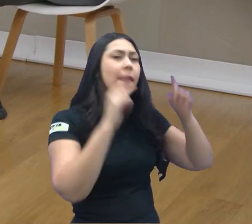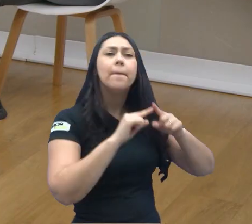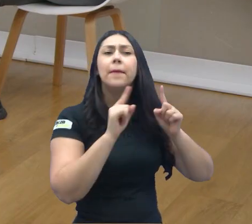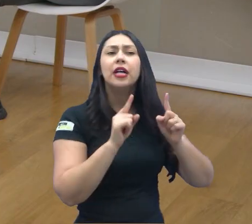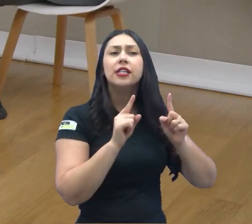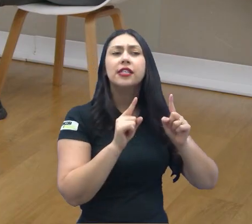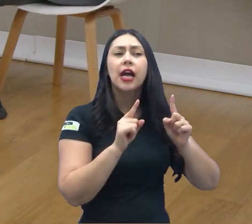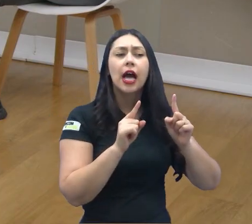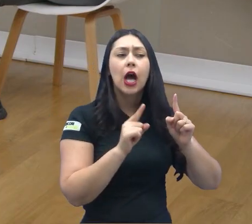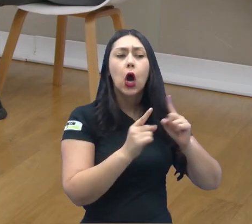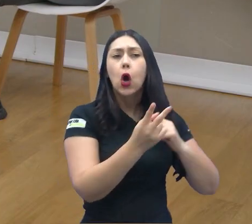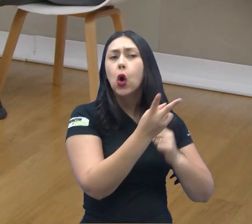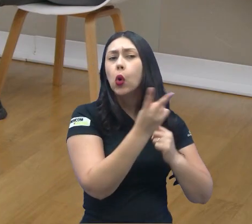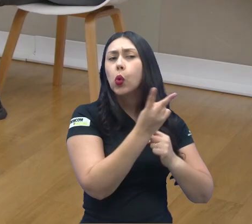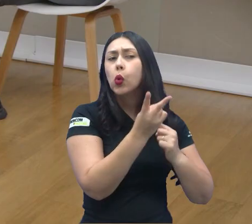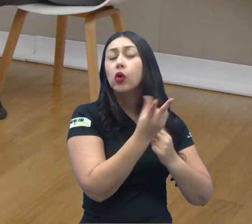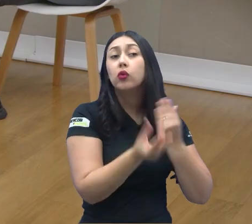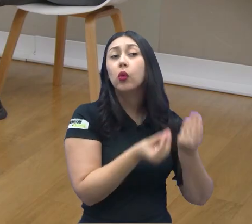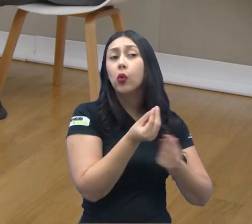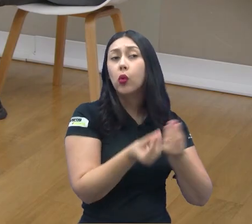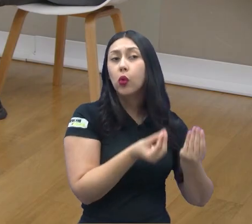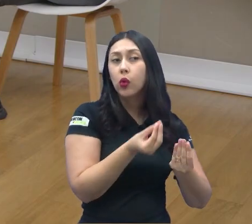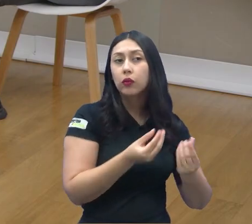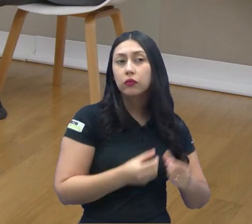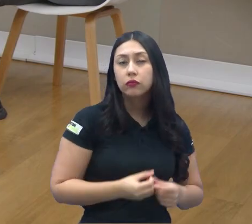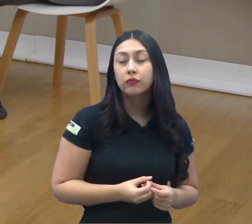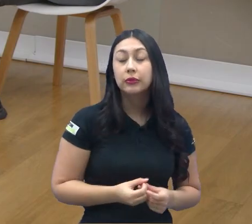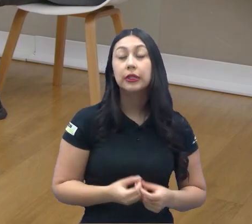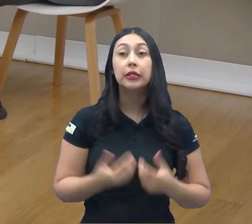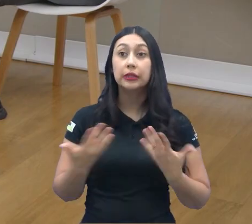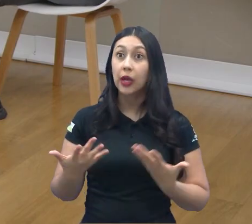importante para esse tipo de pessoa? A